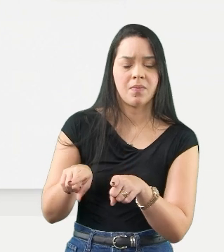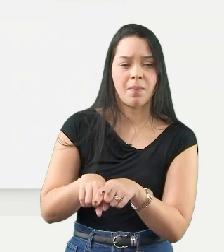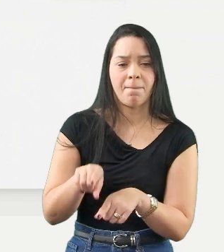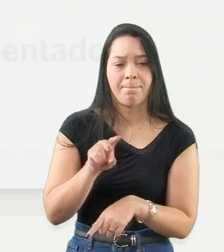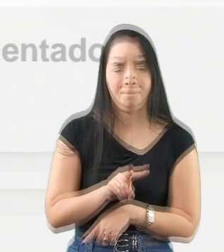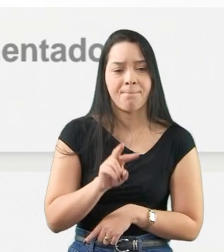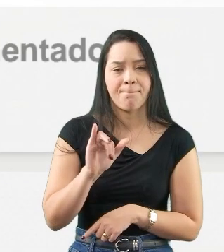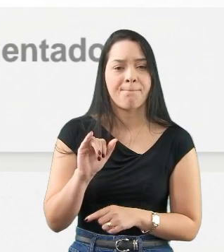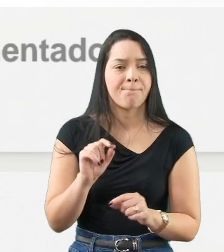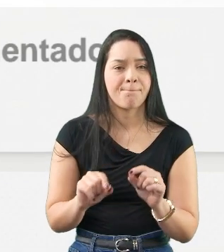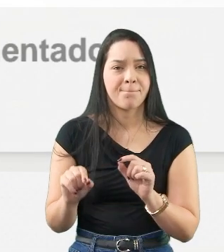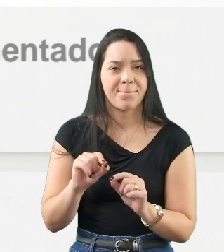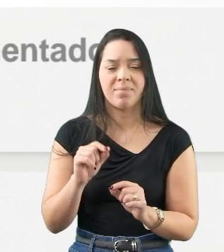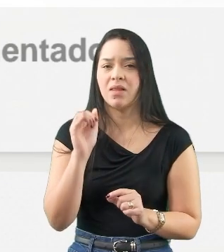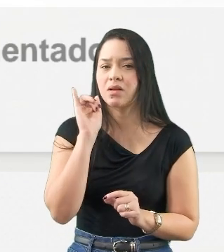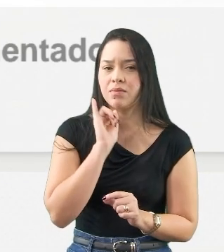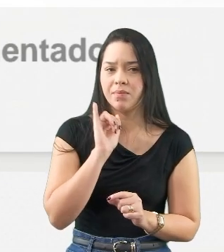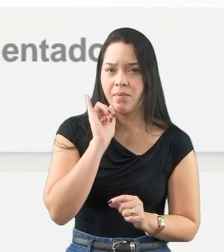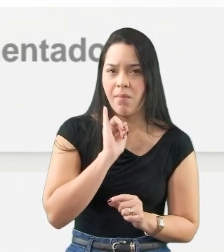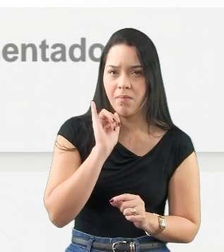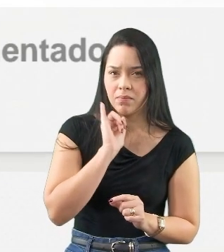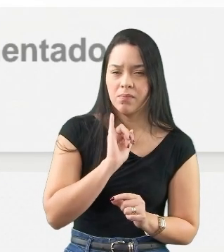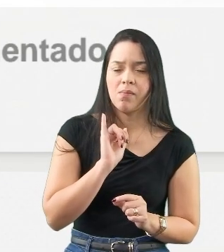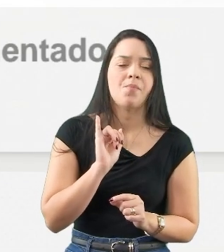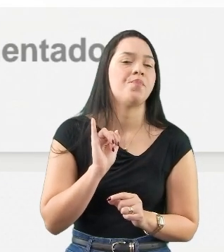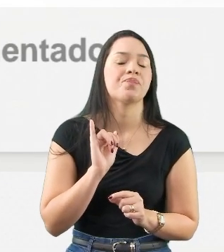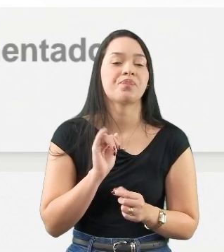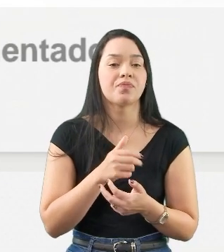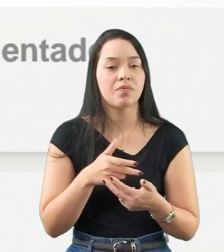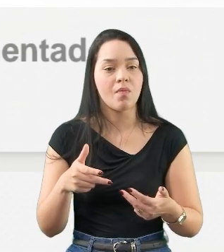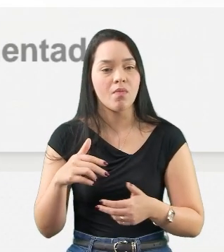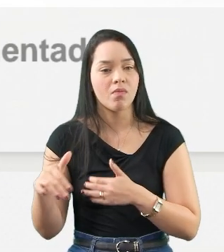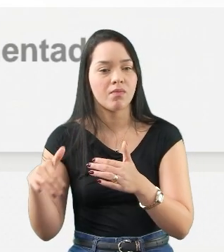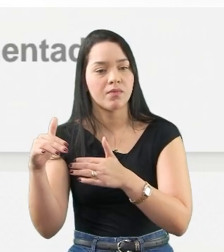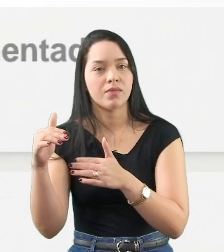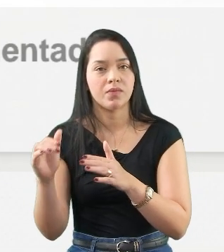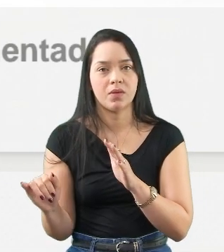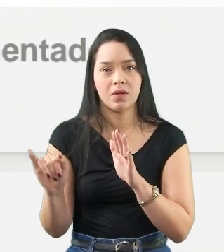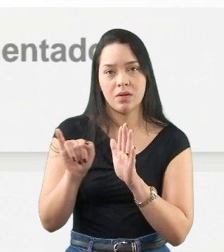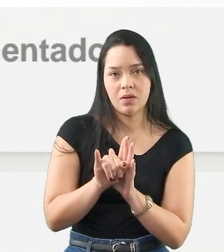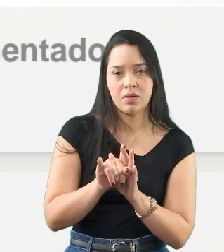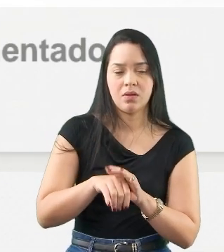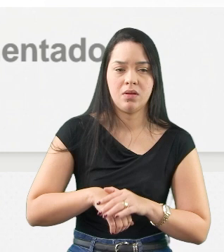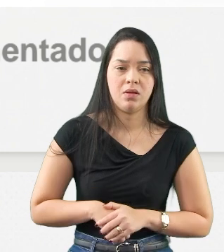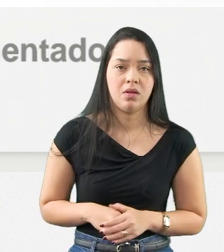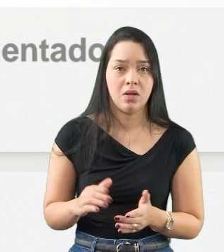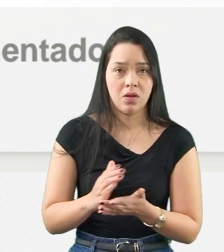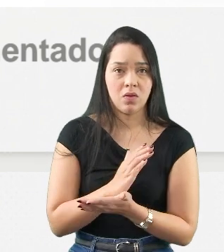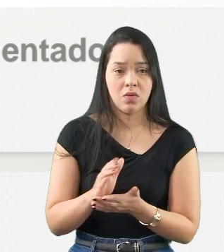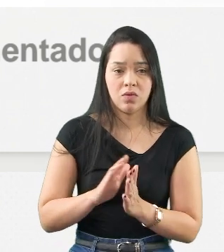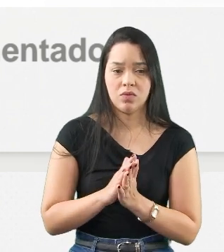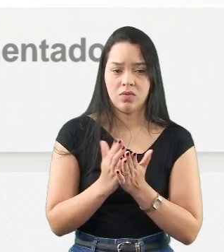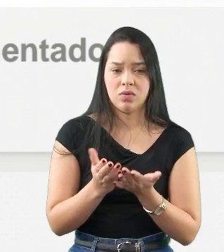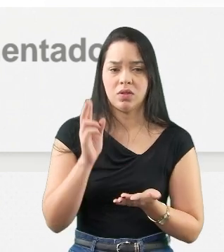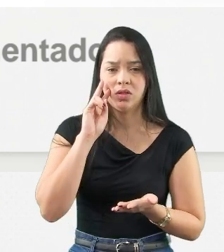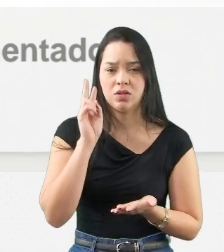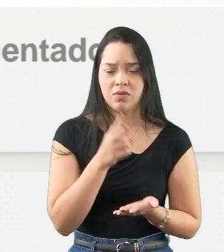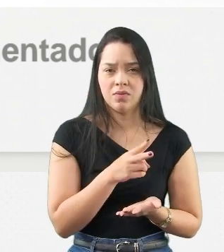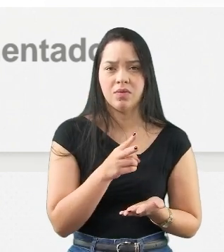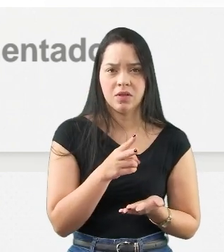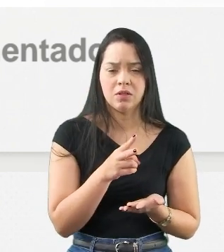ver aqui exemplo, né, de obra literária na construção de identidades. Tem algumas obras literárias que a gente vê de forma